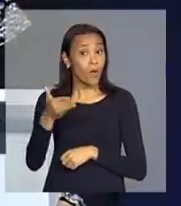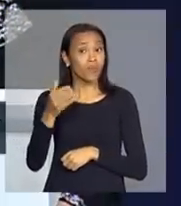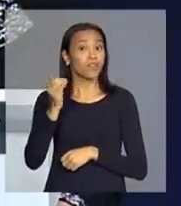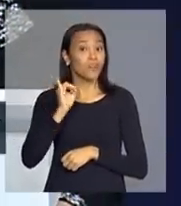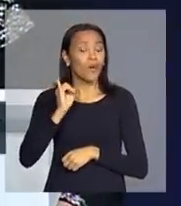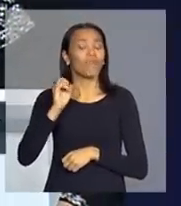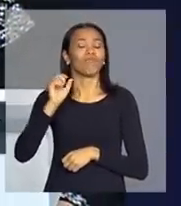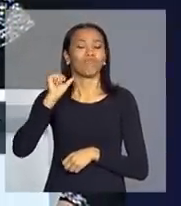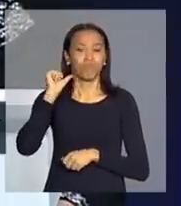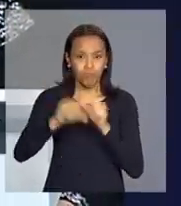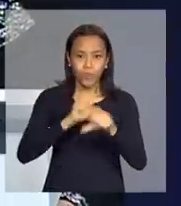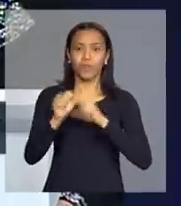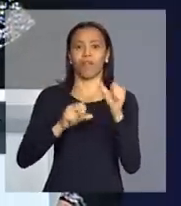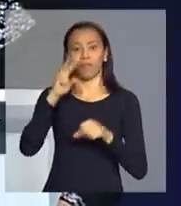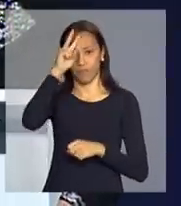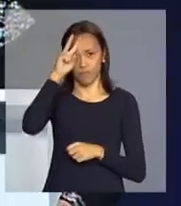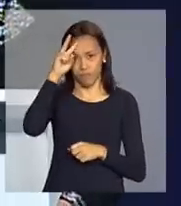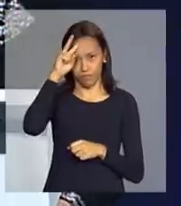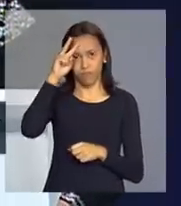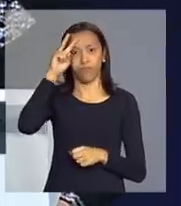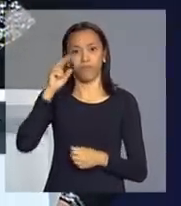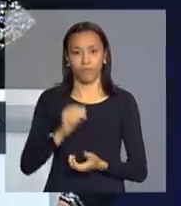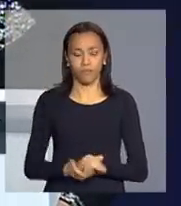mudaram a história, até então,